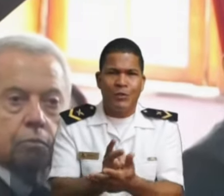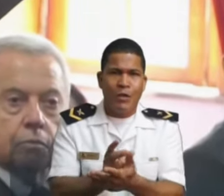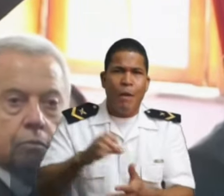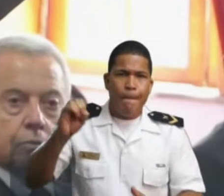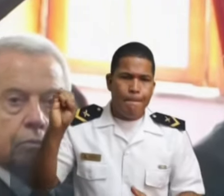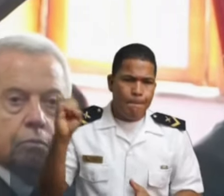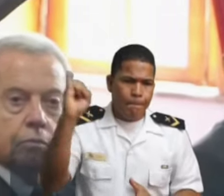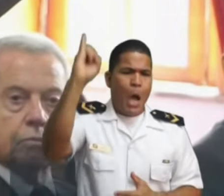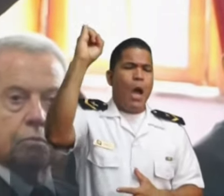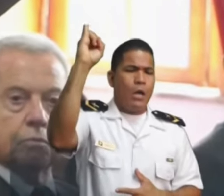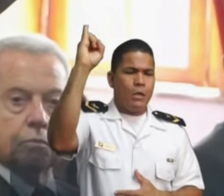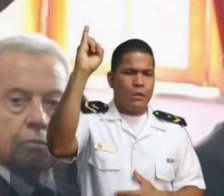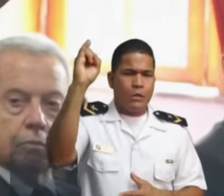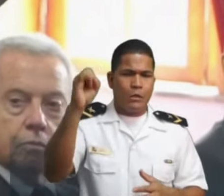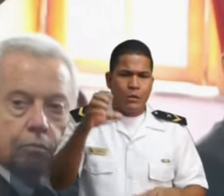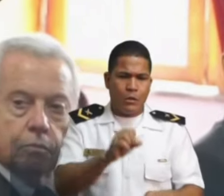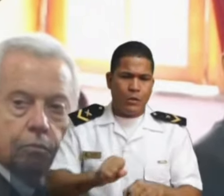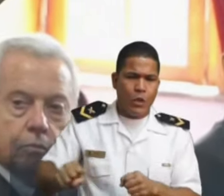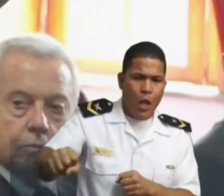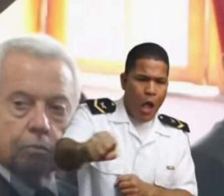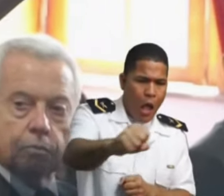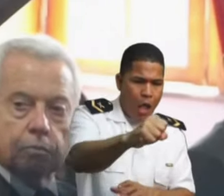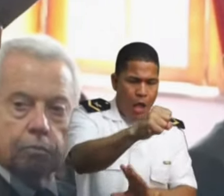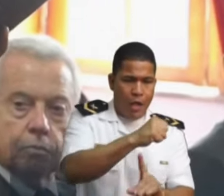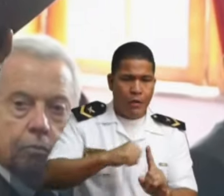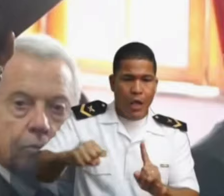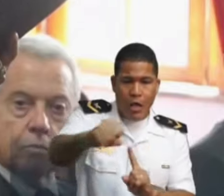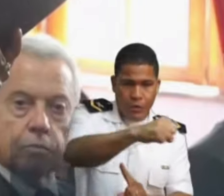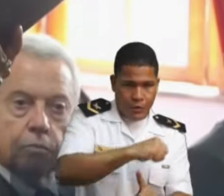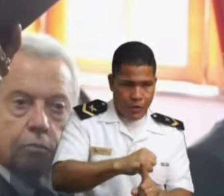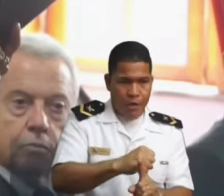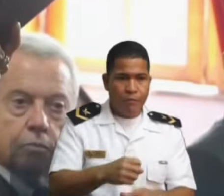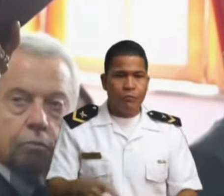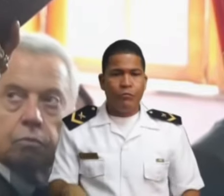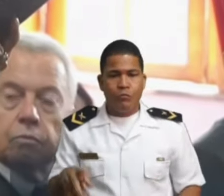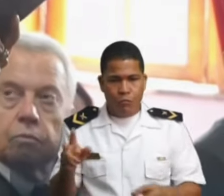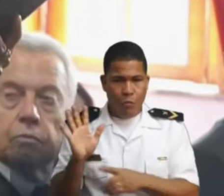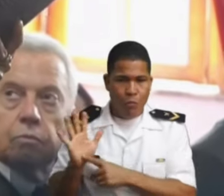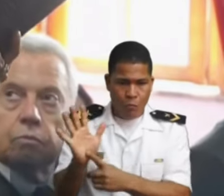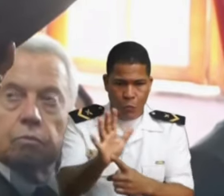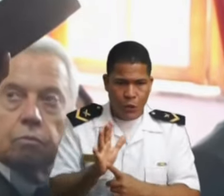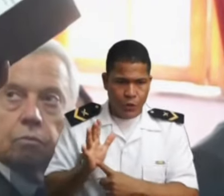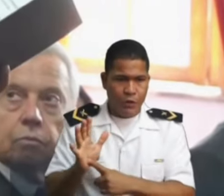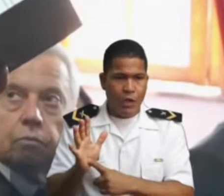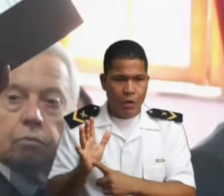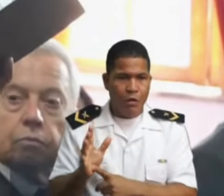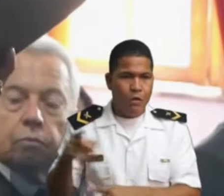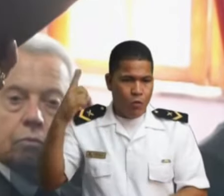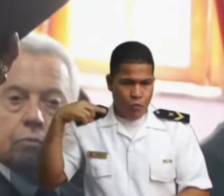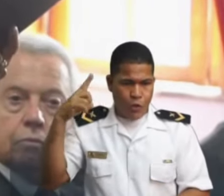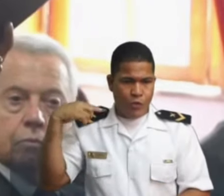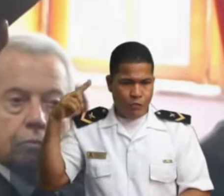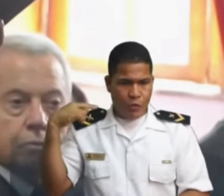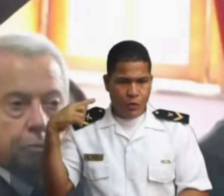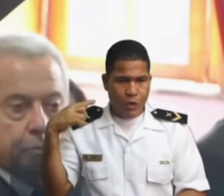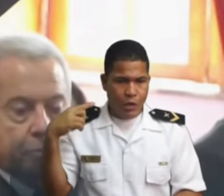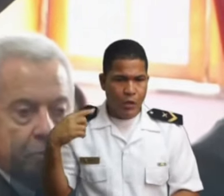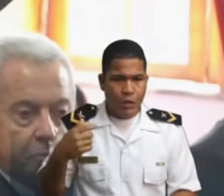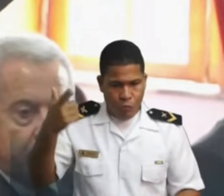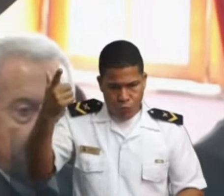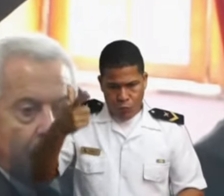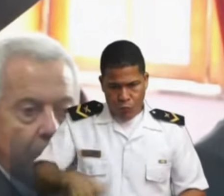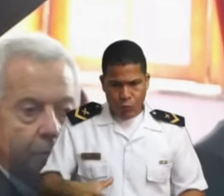sociedade também ao observar a importância do advogado maritimista para alcançar os seus